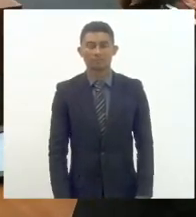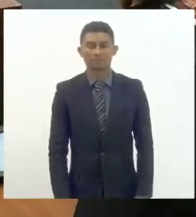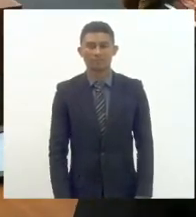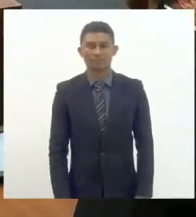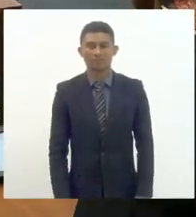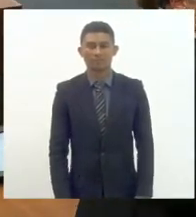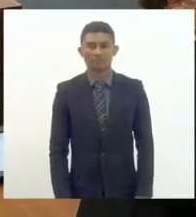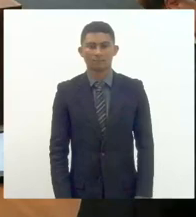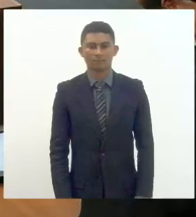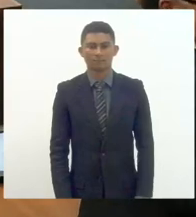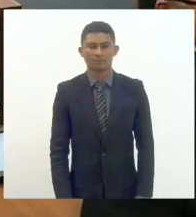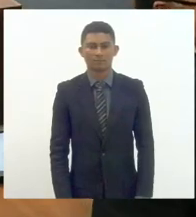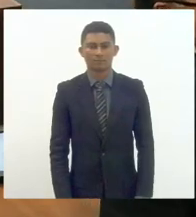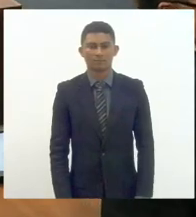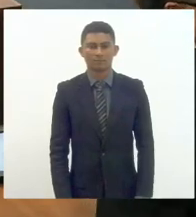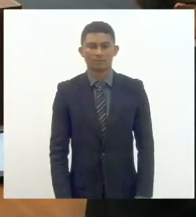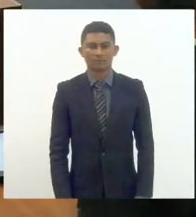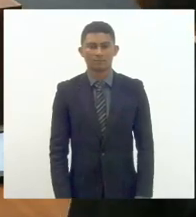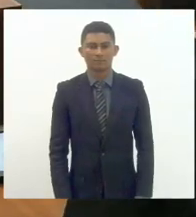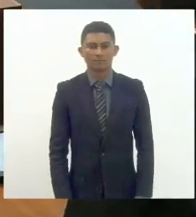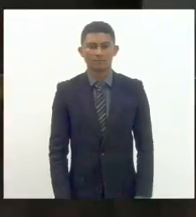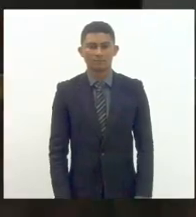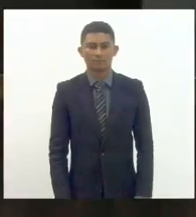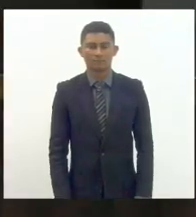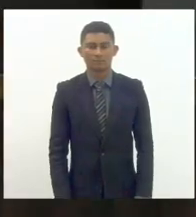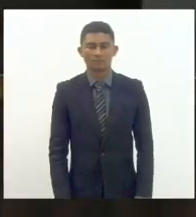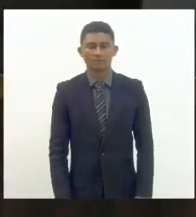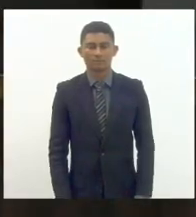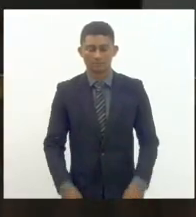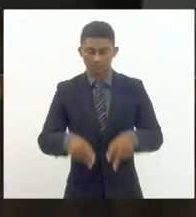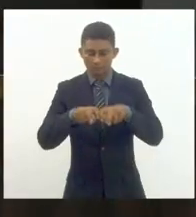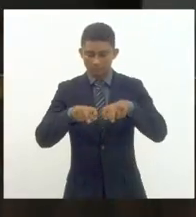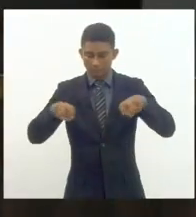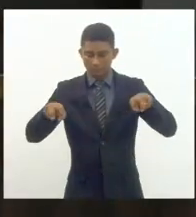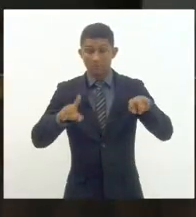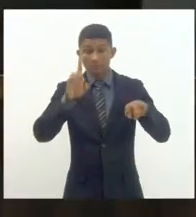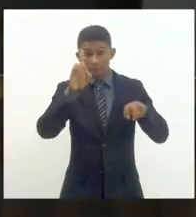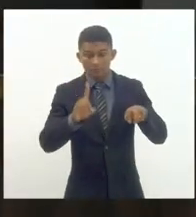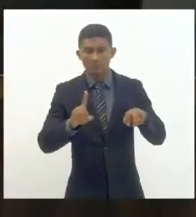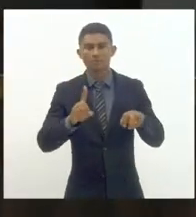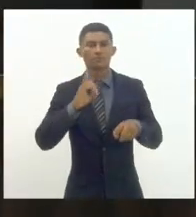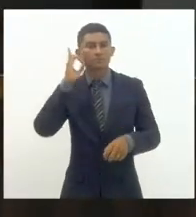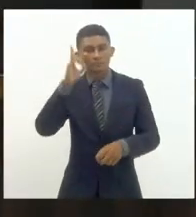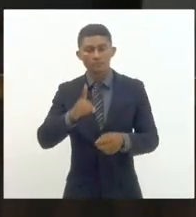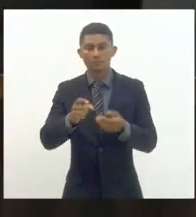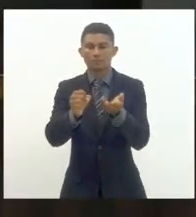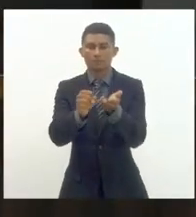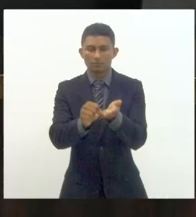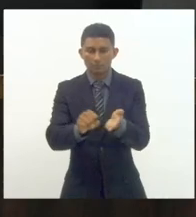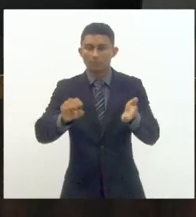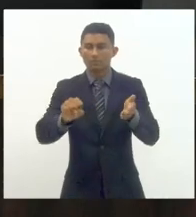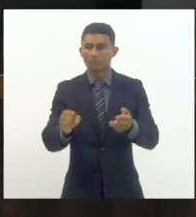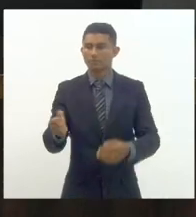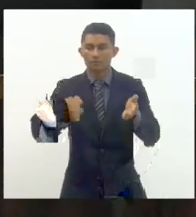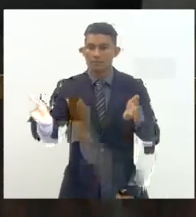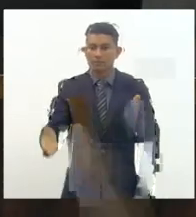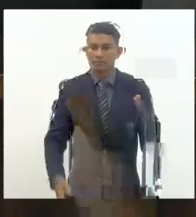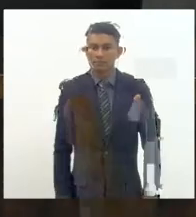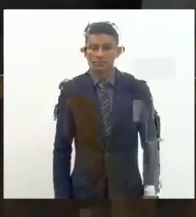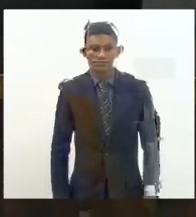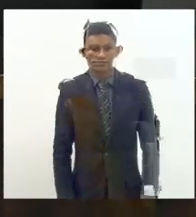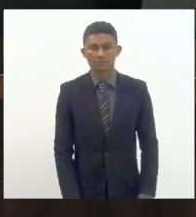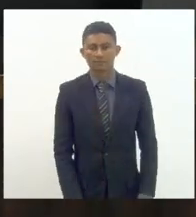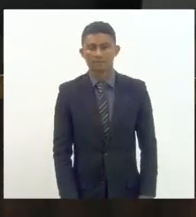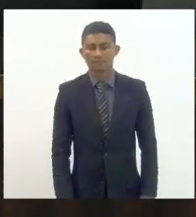Traz para cá que a gente fala aqui. Pela mesa diretora, deputado Samuel Malafaia. Obrigado,